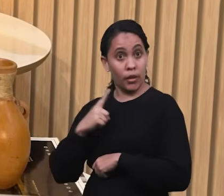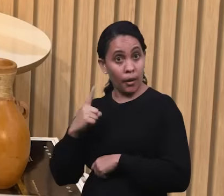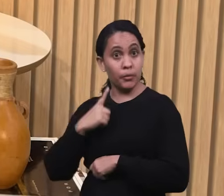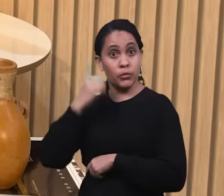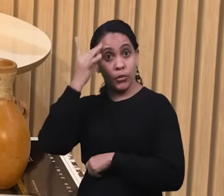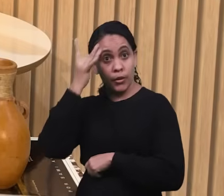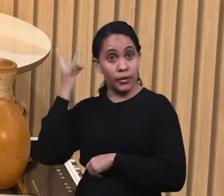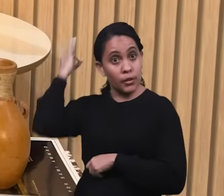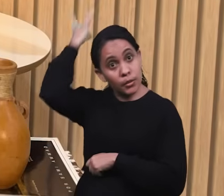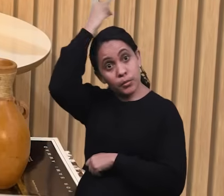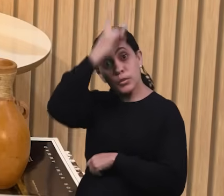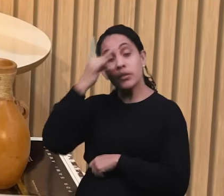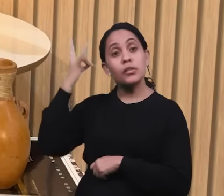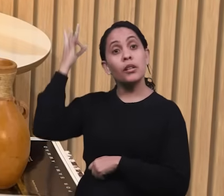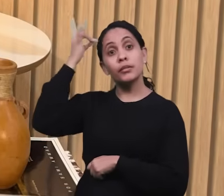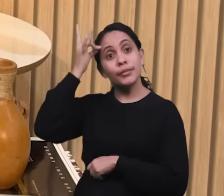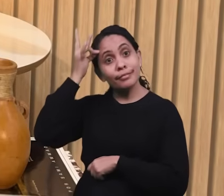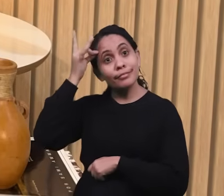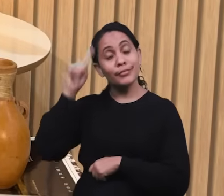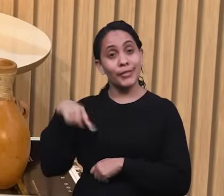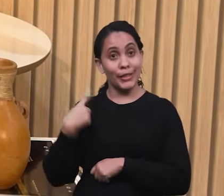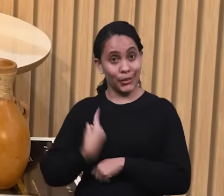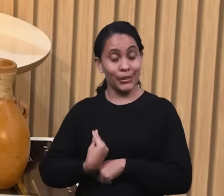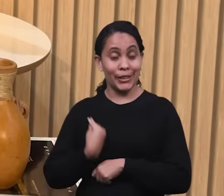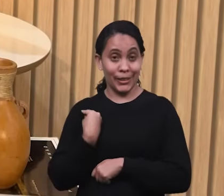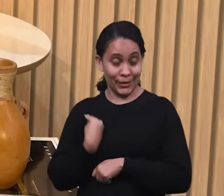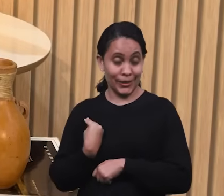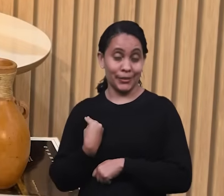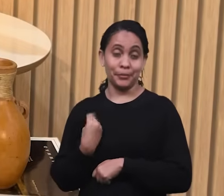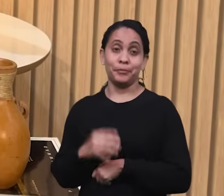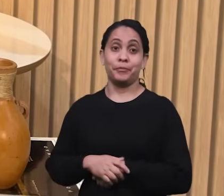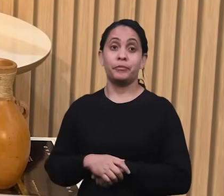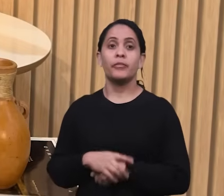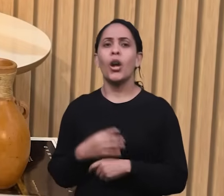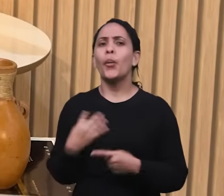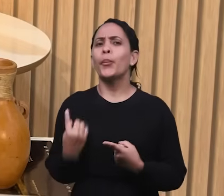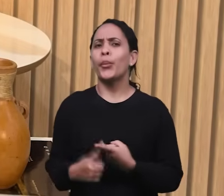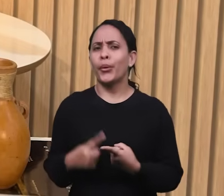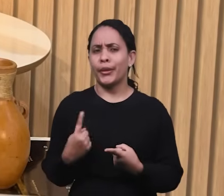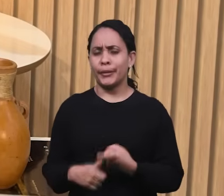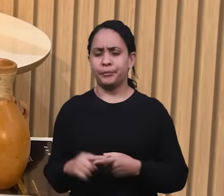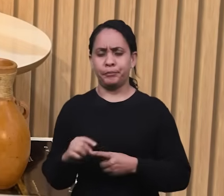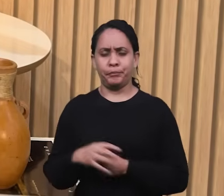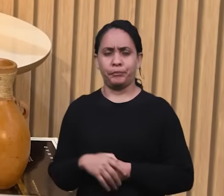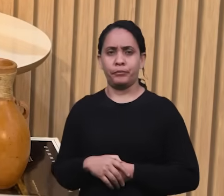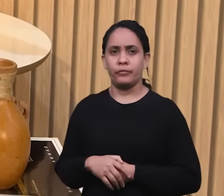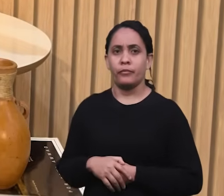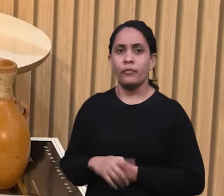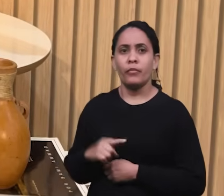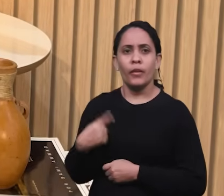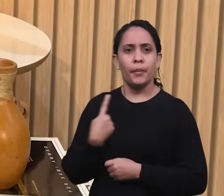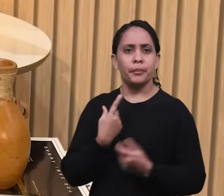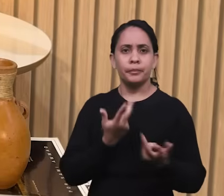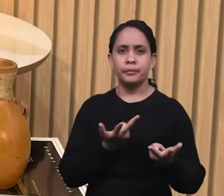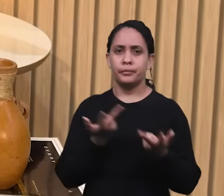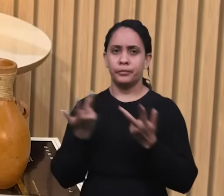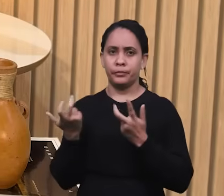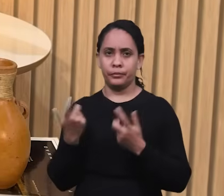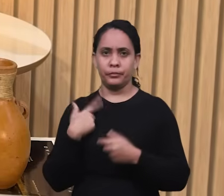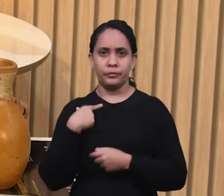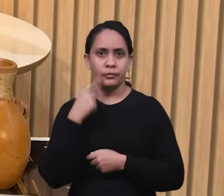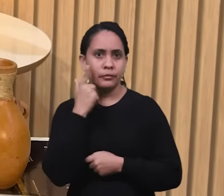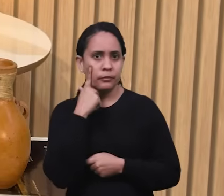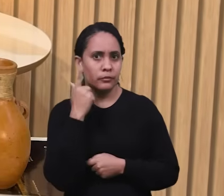Santo, com a obra do Espírito Santo. Por quê? É algo que chama muita atenção do mundo